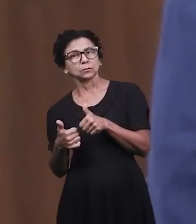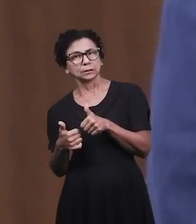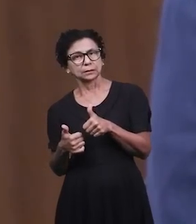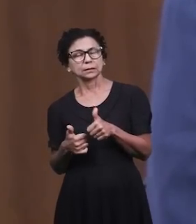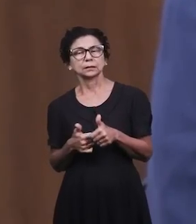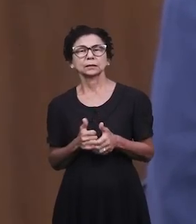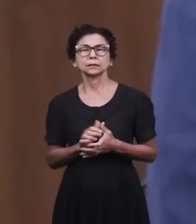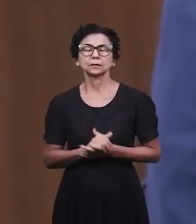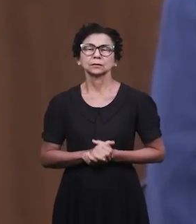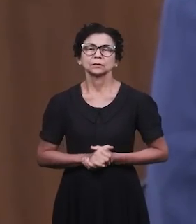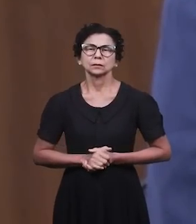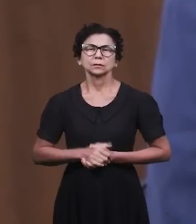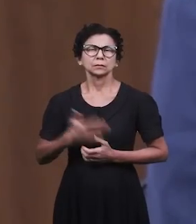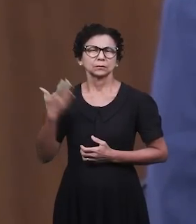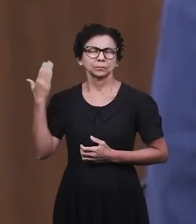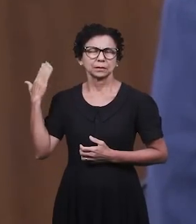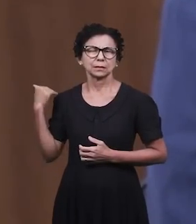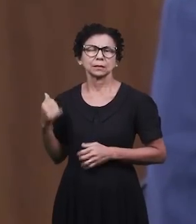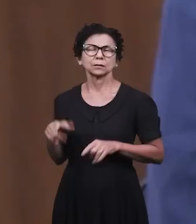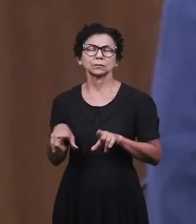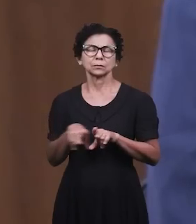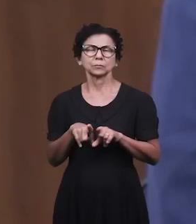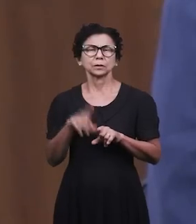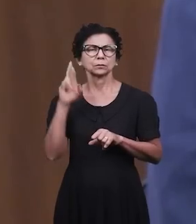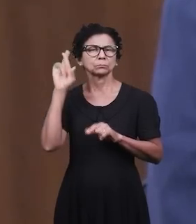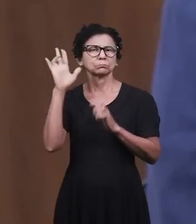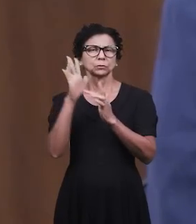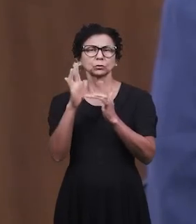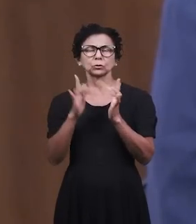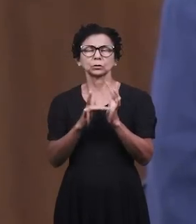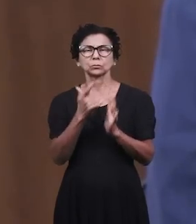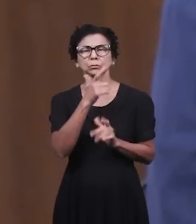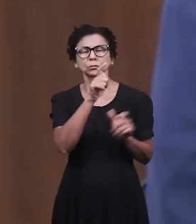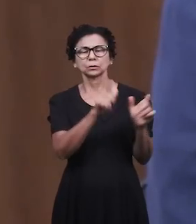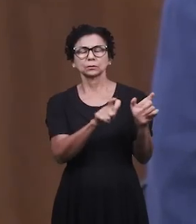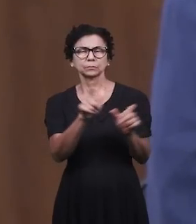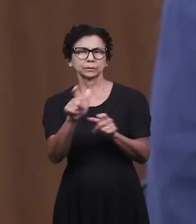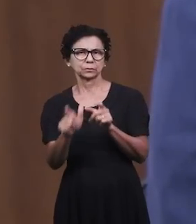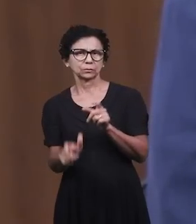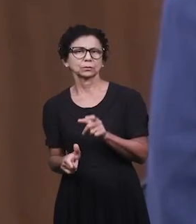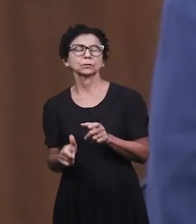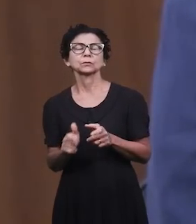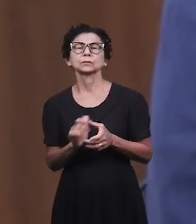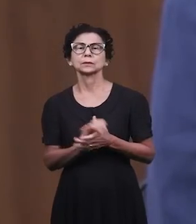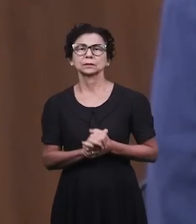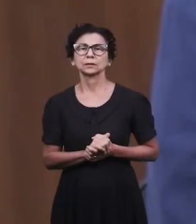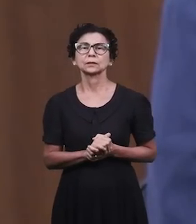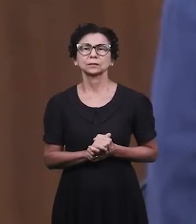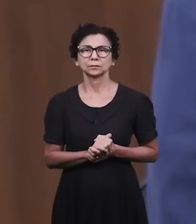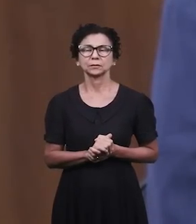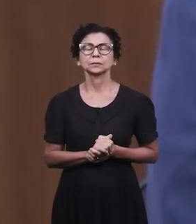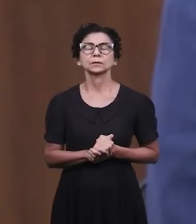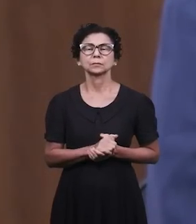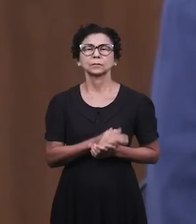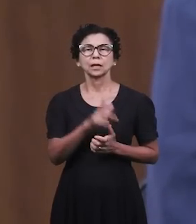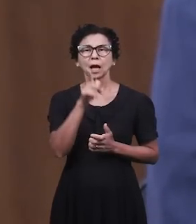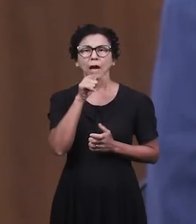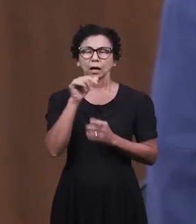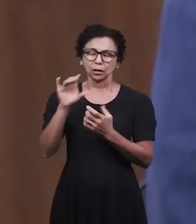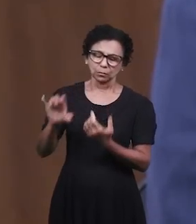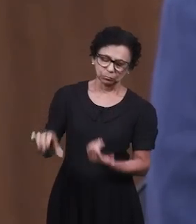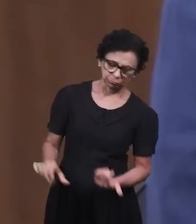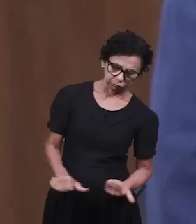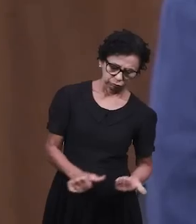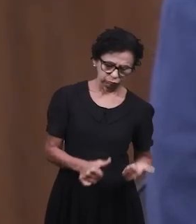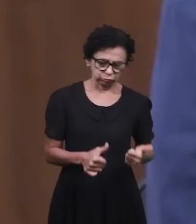feito no passado, o Senhor Jesus e os outros demais que se tem aí a referência, era feito dessa forma,